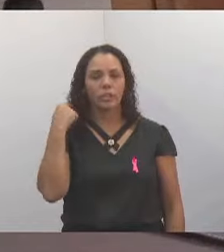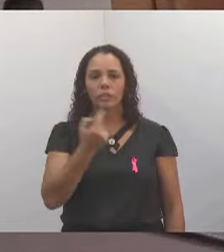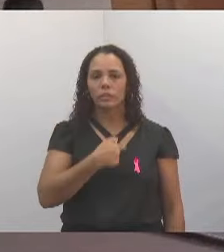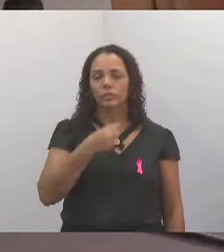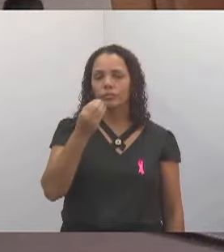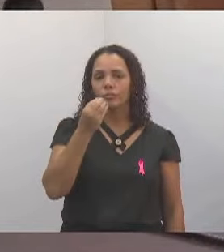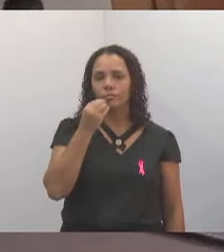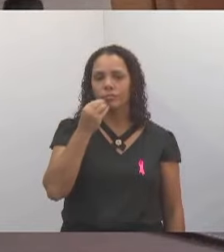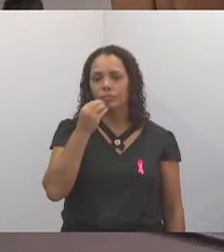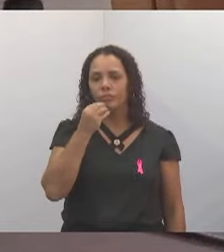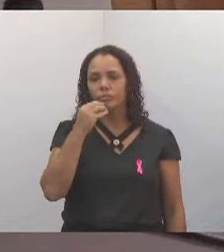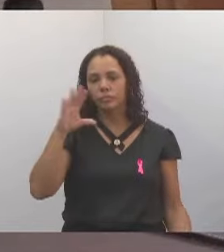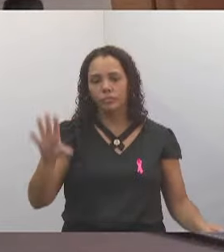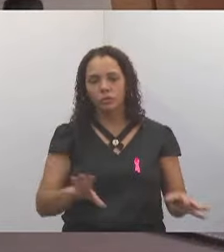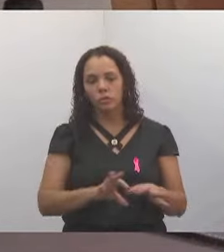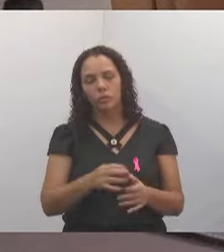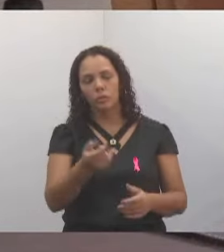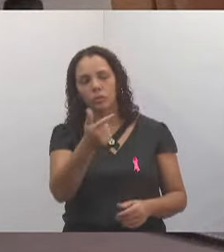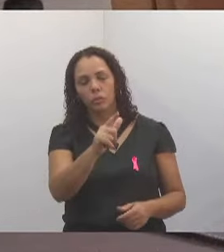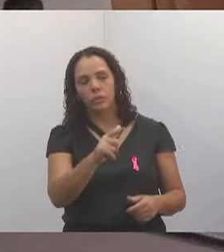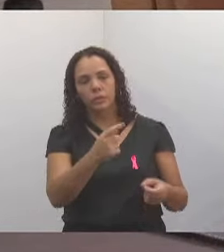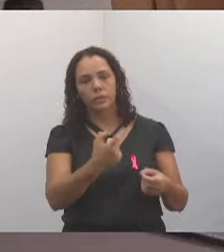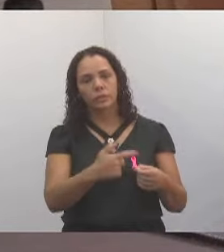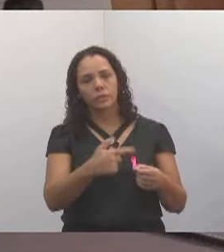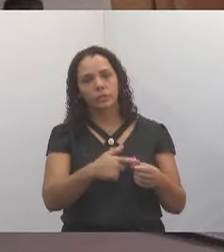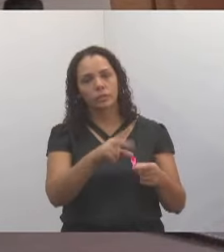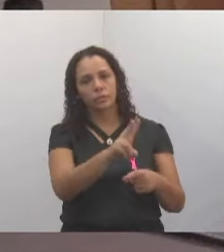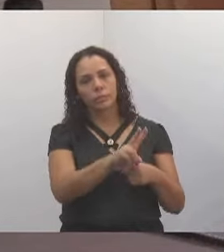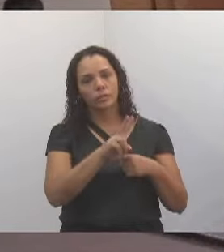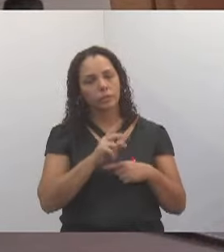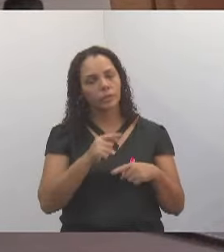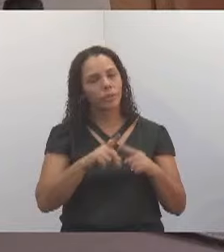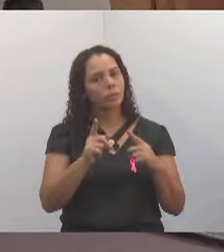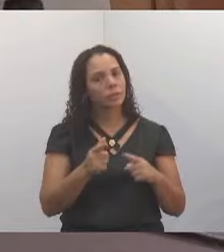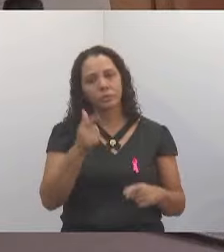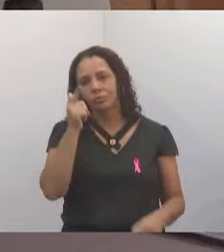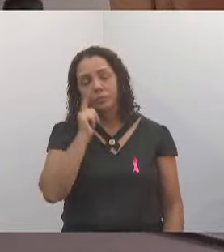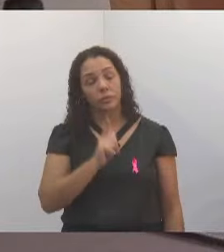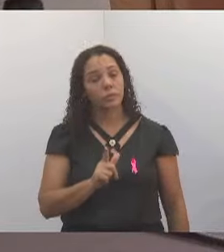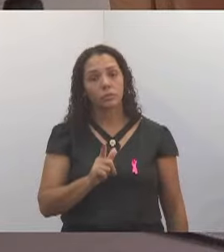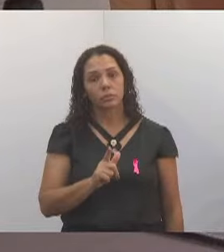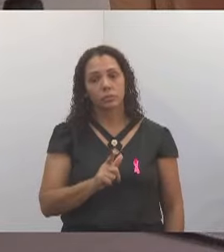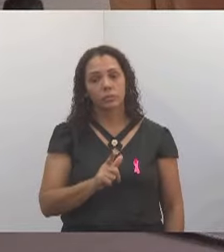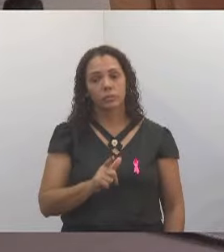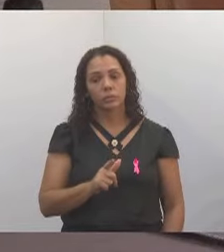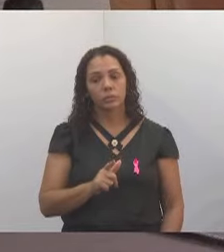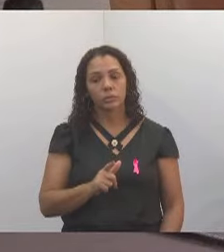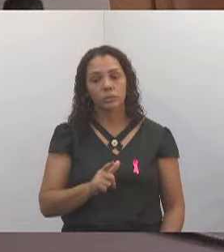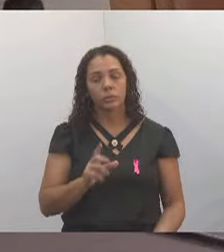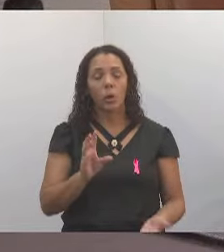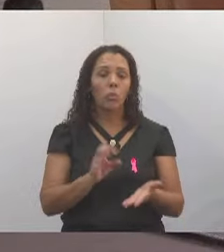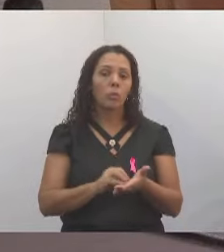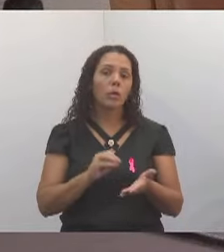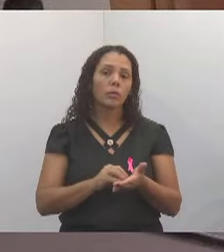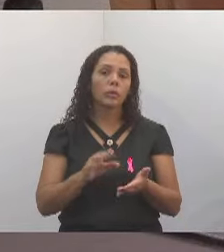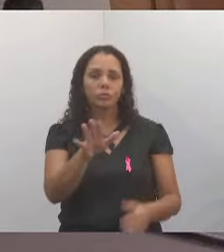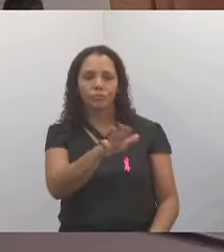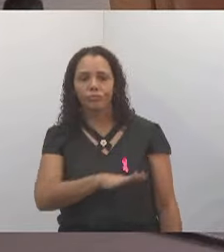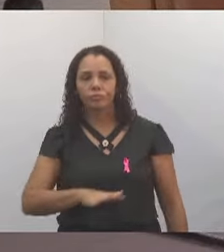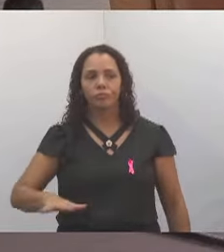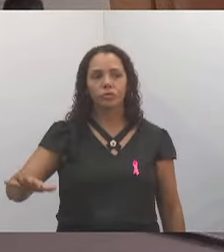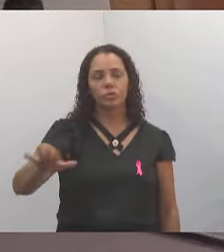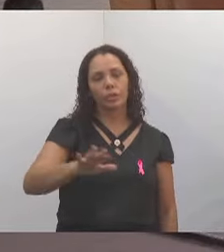vínculo com outros municípios para ver quem tem, para que possa emprestar, mas ainda não foi possível. Então, é uma falta generalizada e